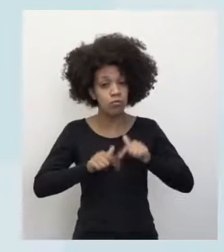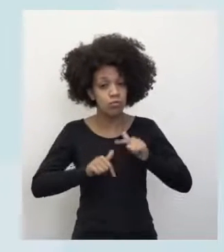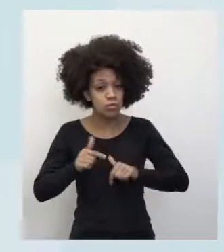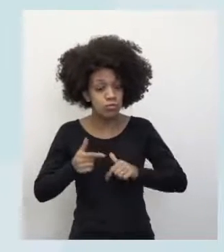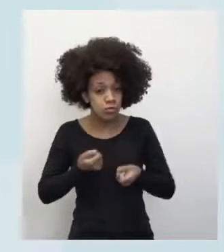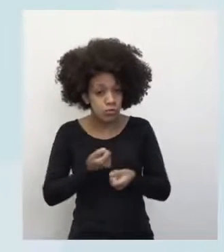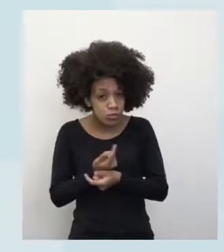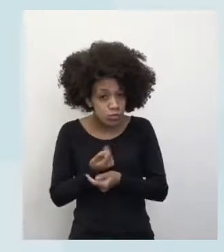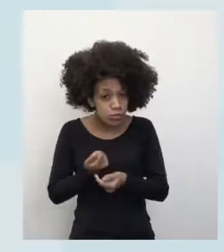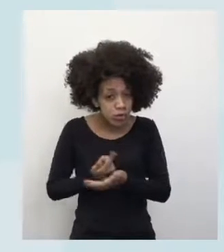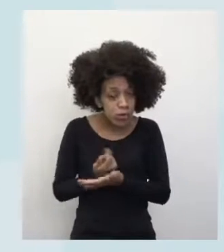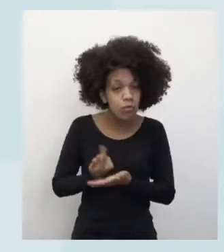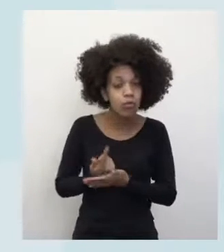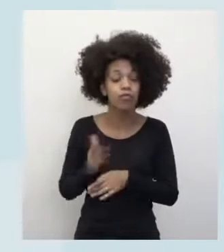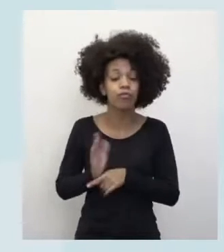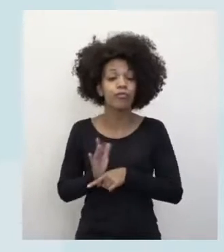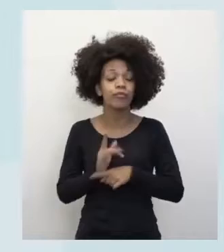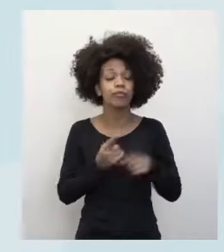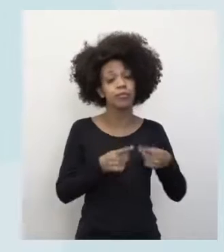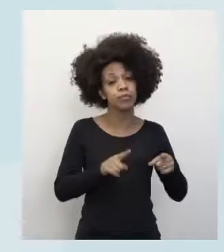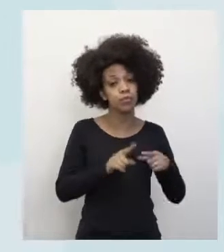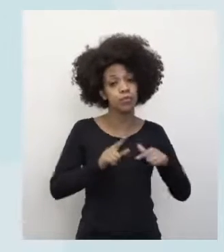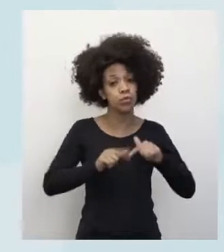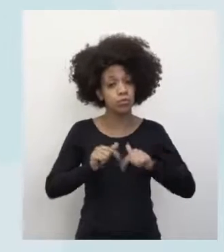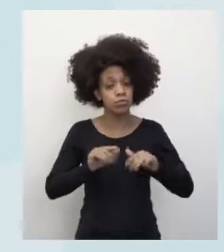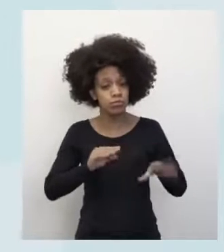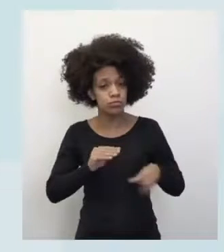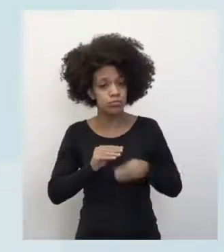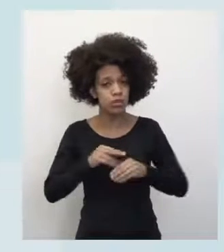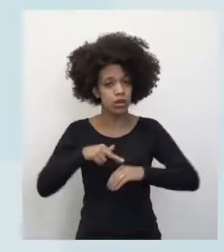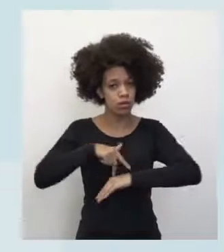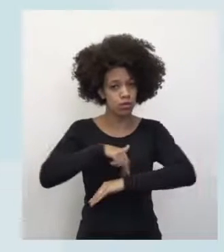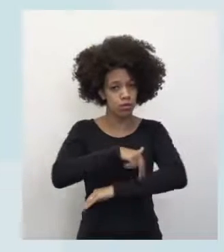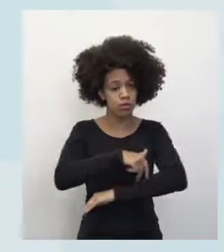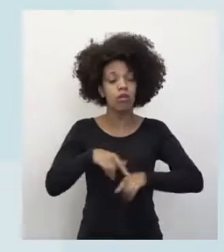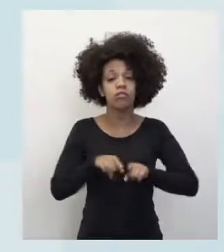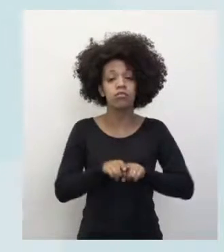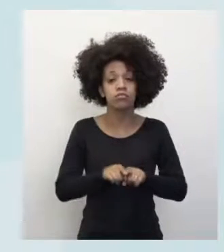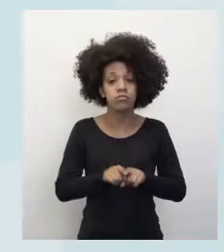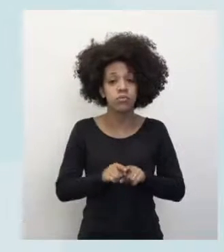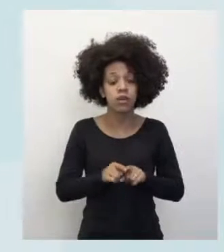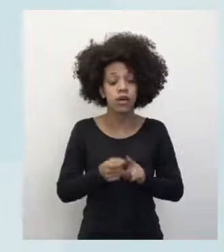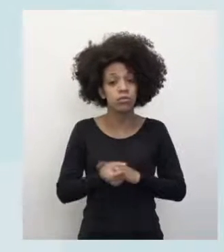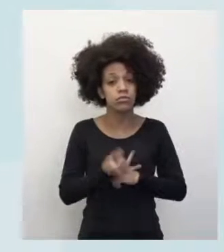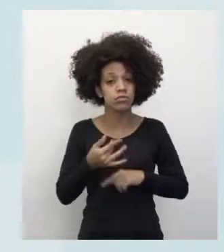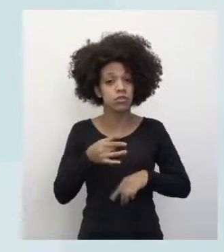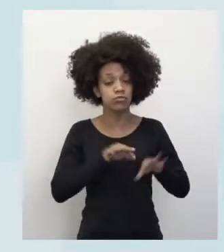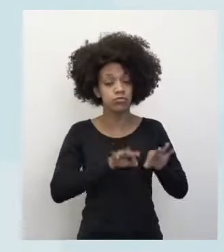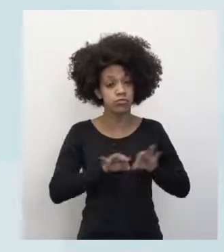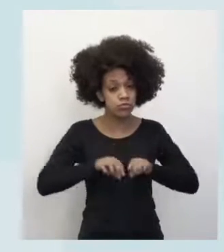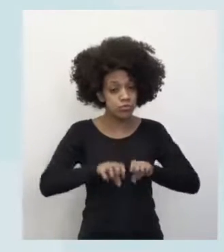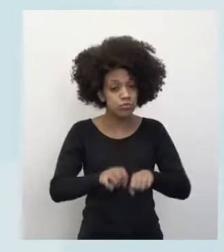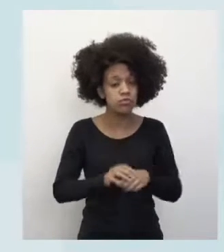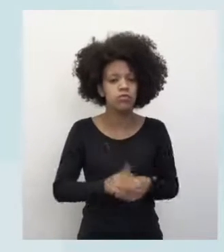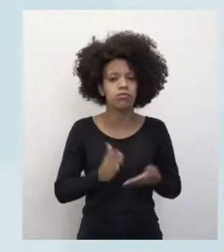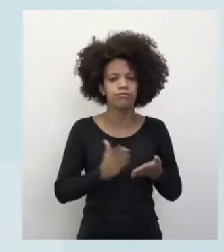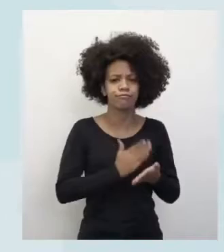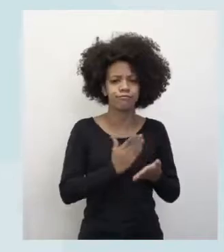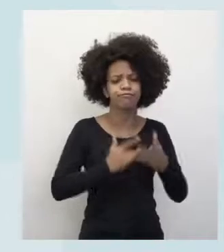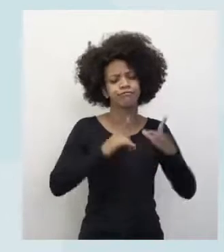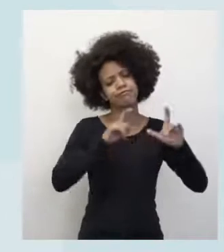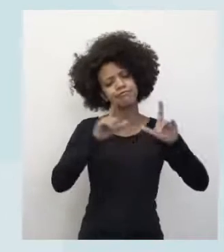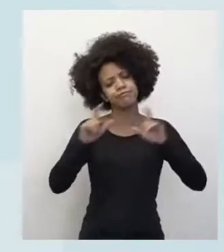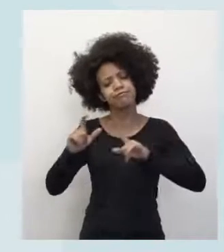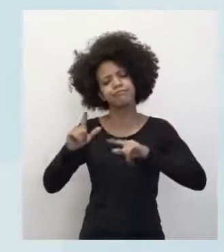como filmes, músicas, objetos ligados à moda ou em quantidades restritas artesanais. Livros, objetos, fotografias,